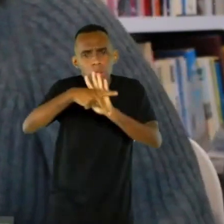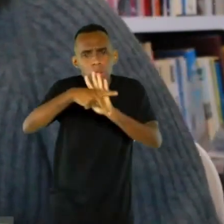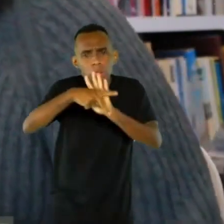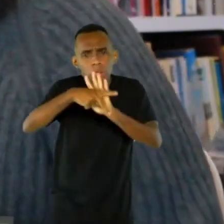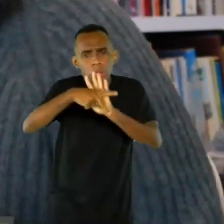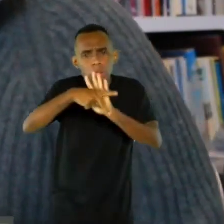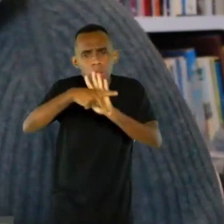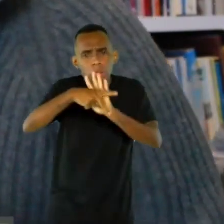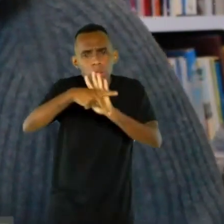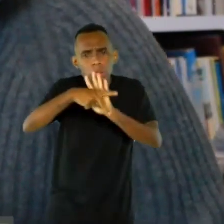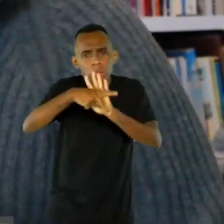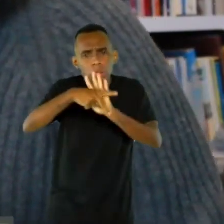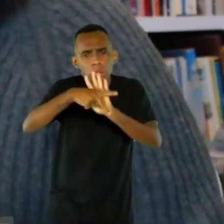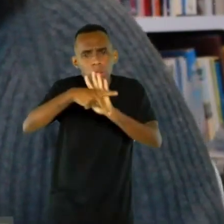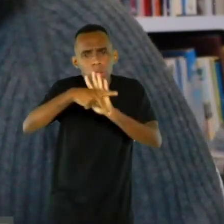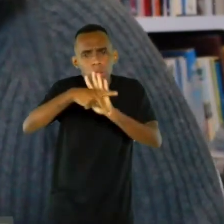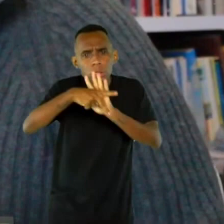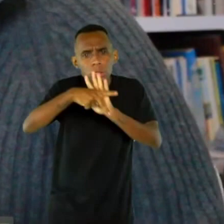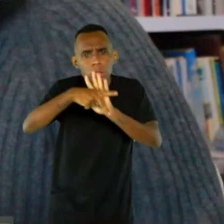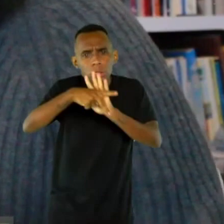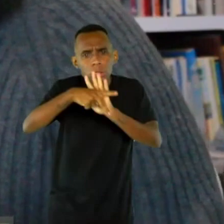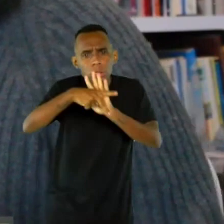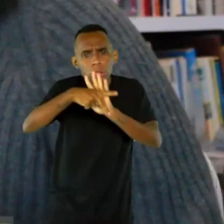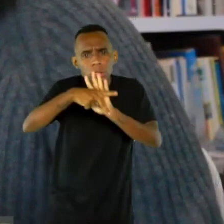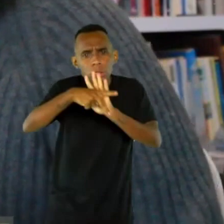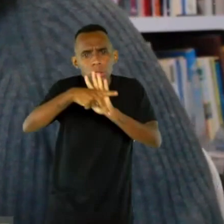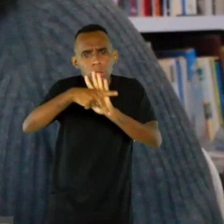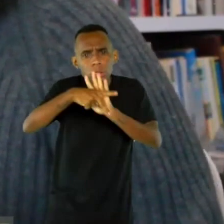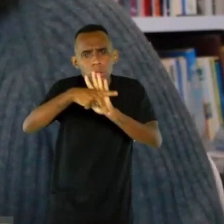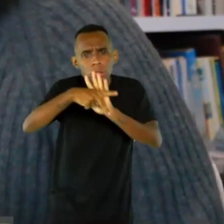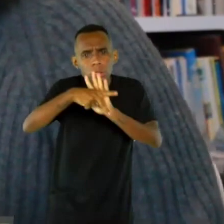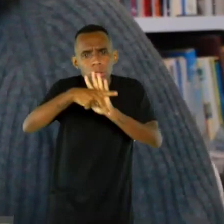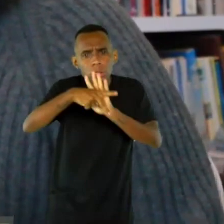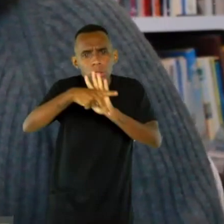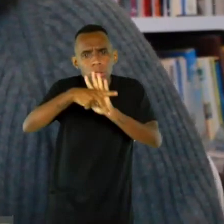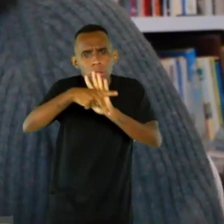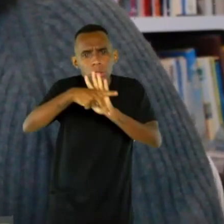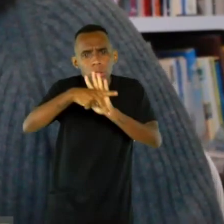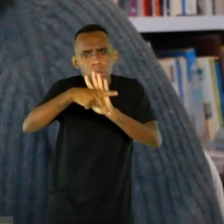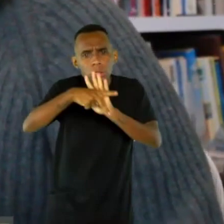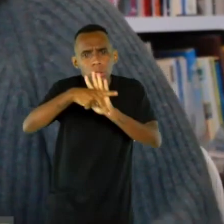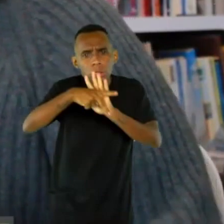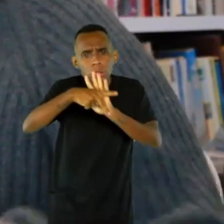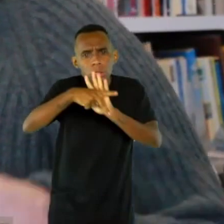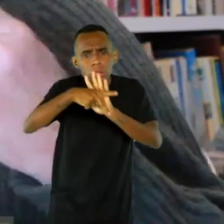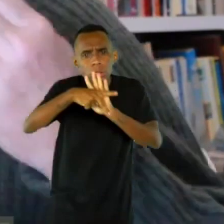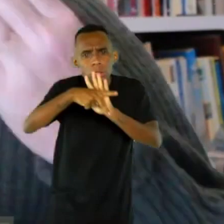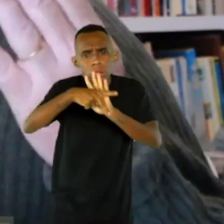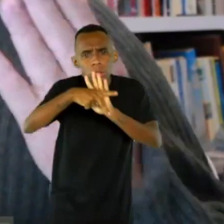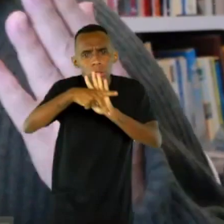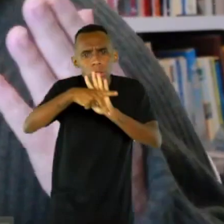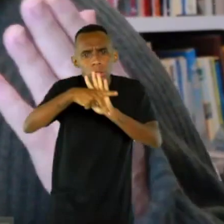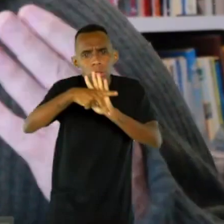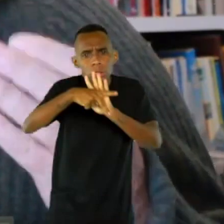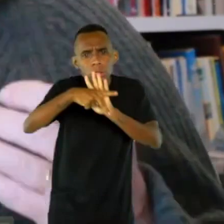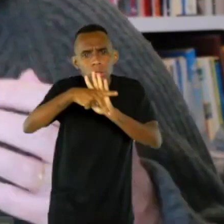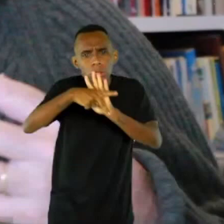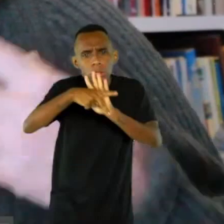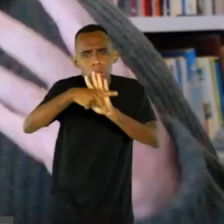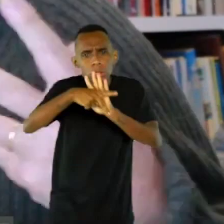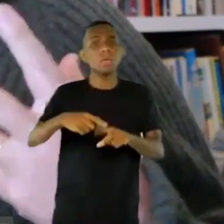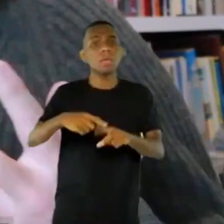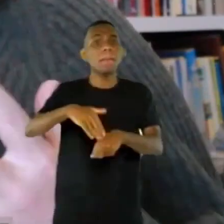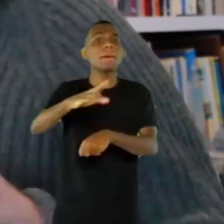óculos de haste preta e veste um agasalho verde sobre uma blusa branca. Ele está sentado em frente a uma grande